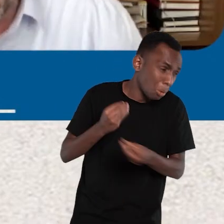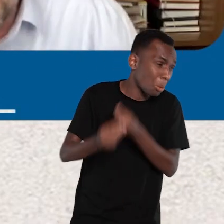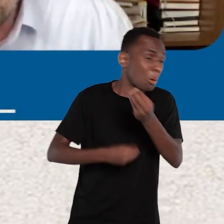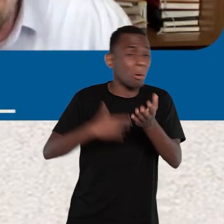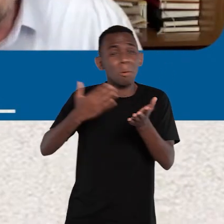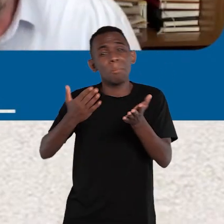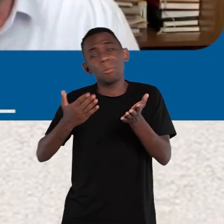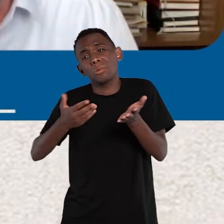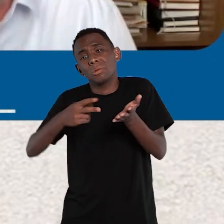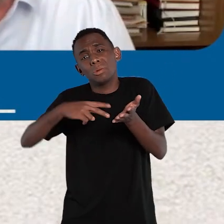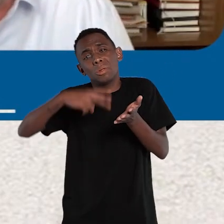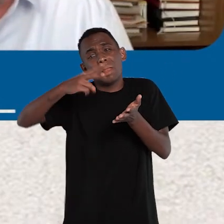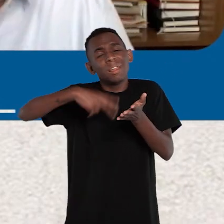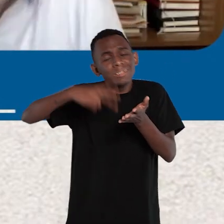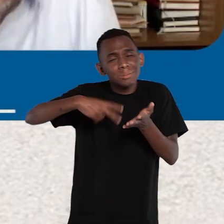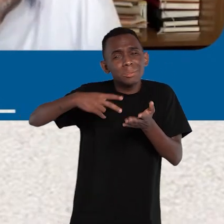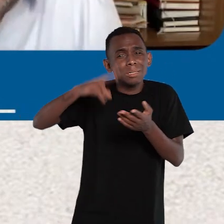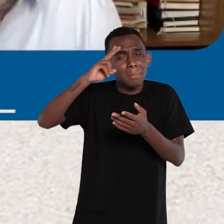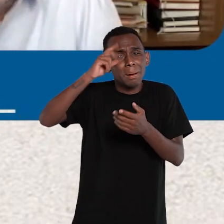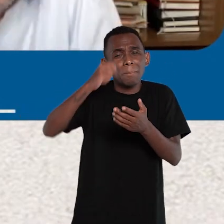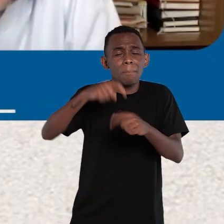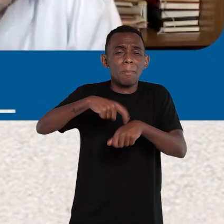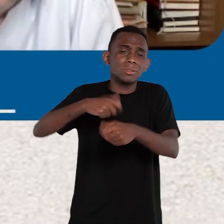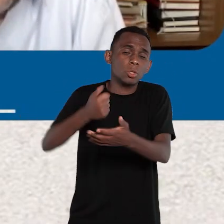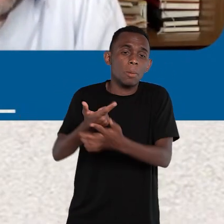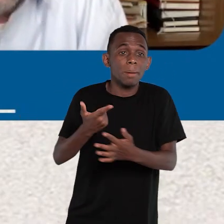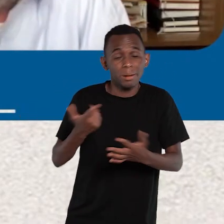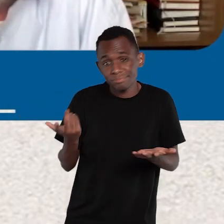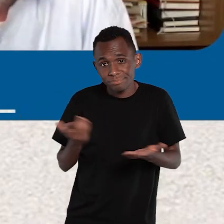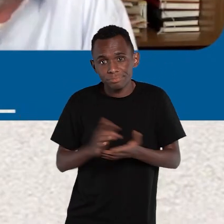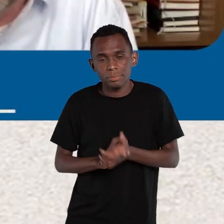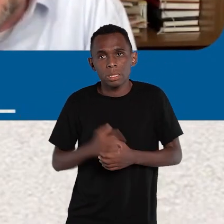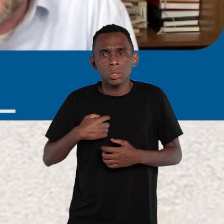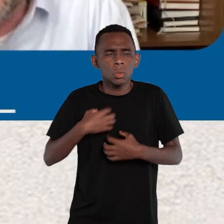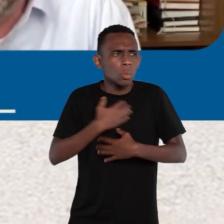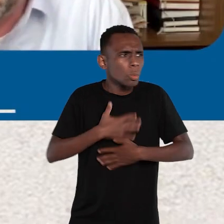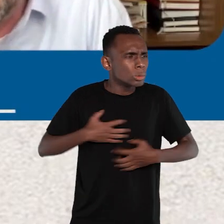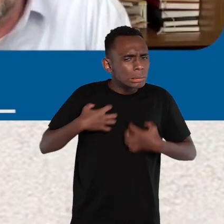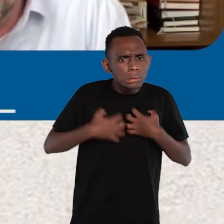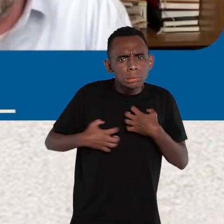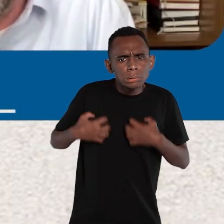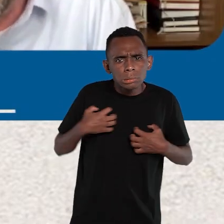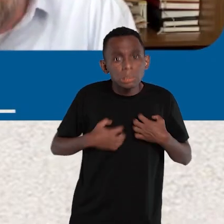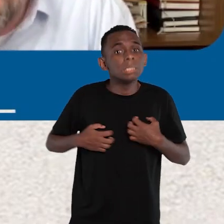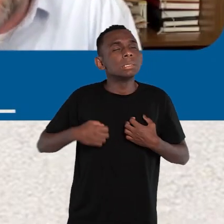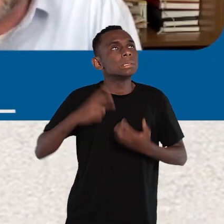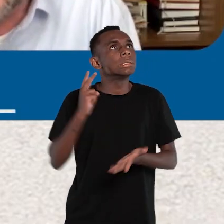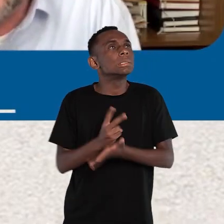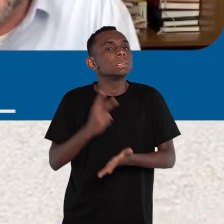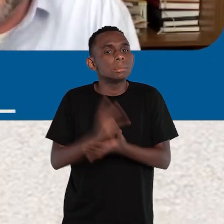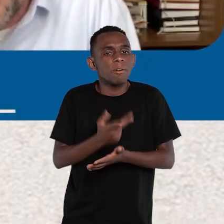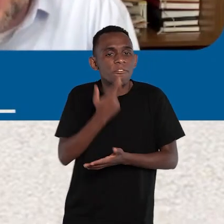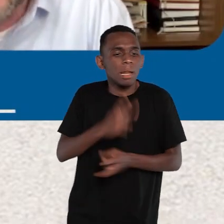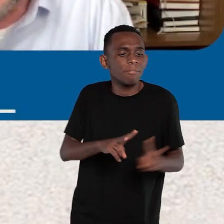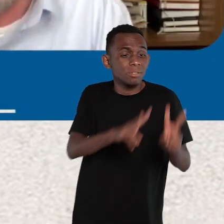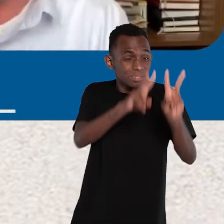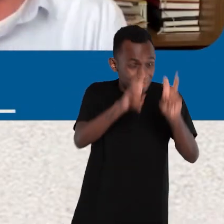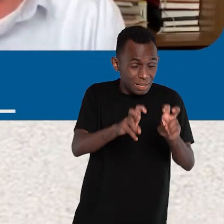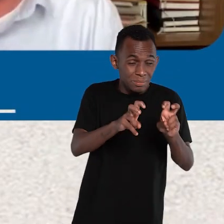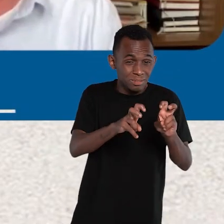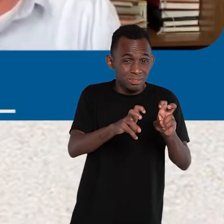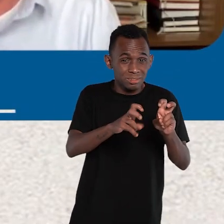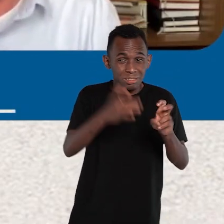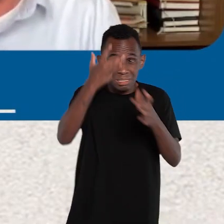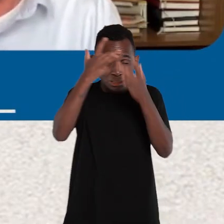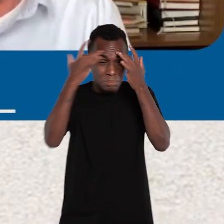que o leitor vai lembrar quando for comprar? E eu escrevendo na boa, mas isso começou a me irritar, porque era frequente. Eu falava o título, a